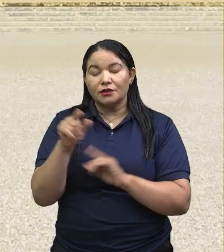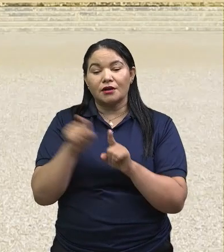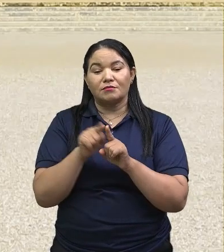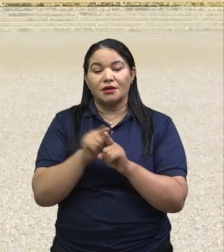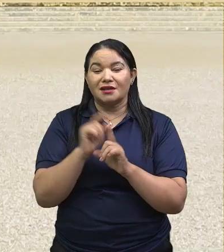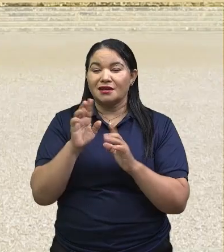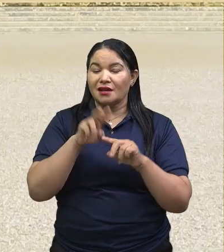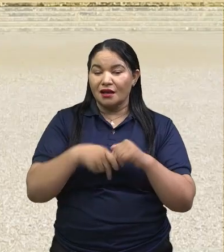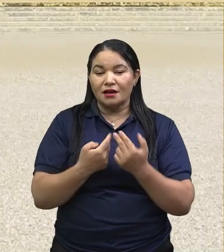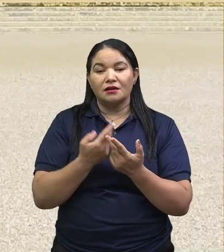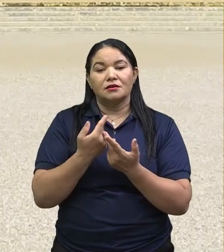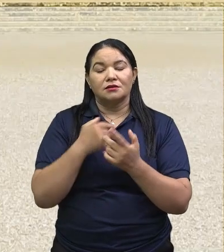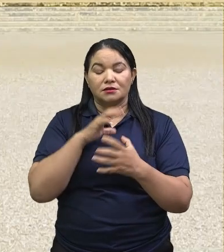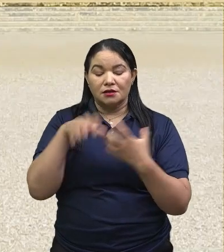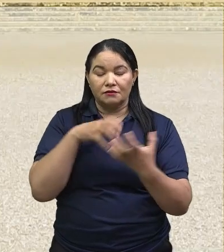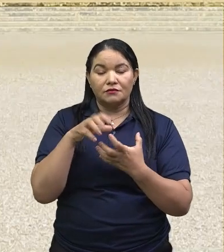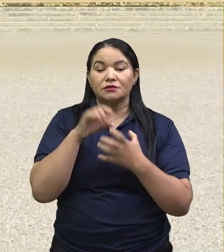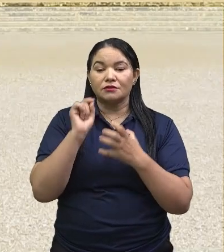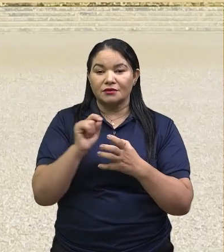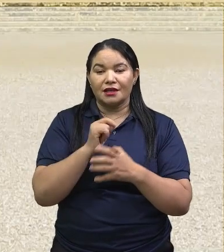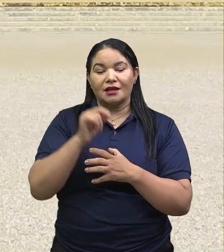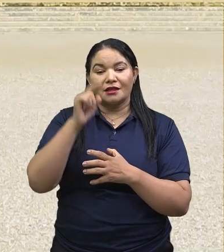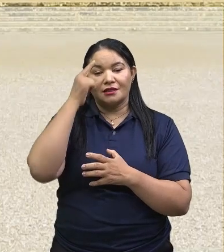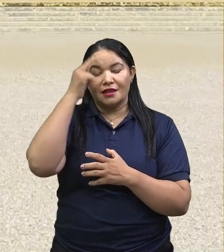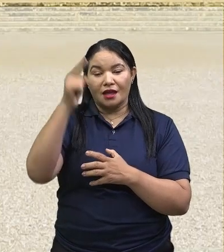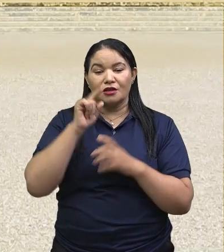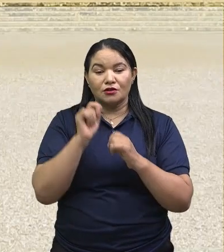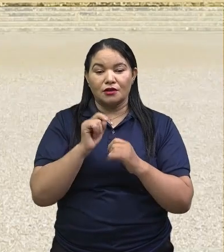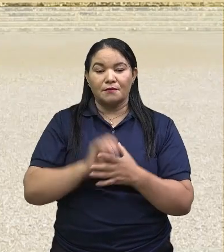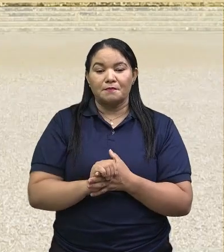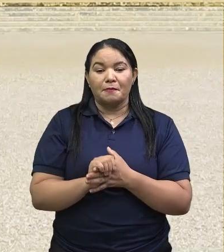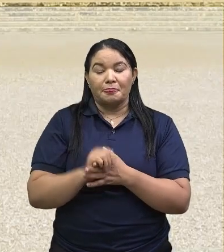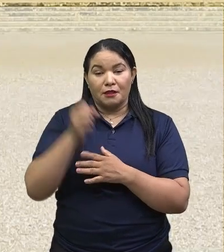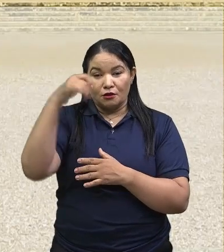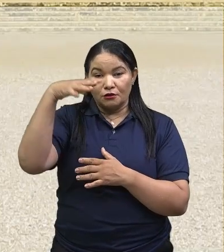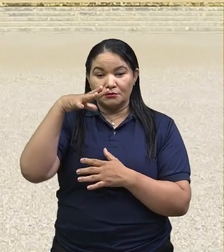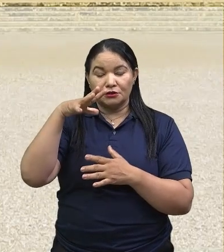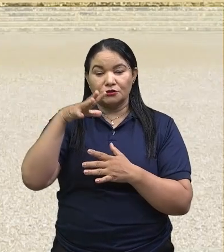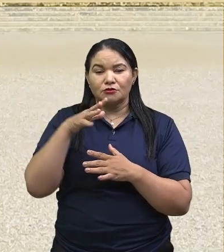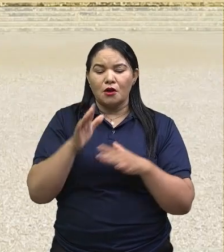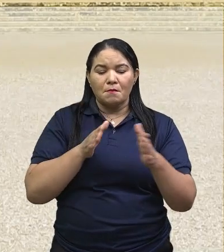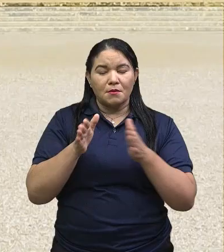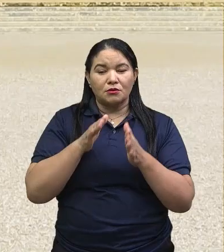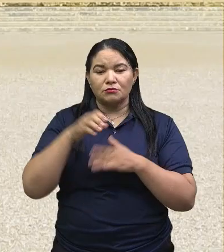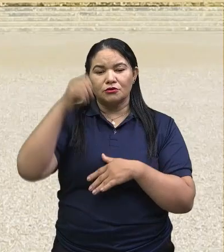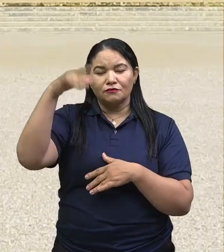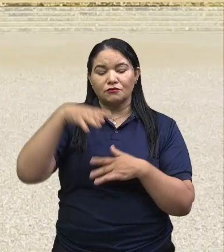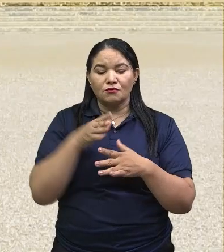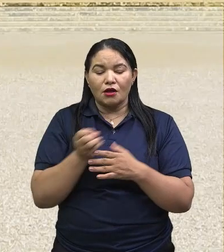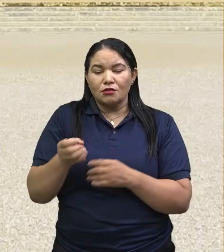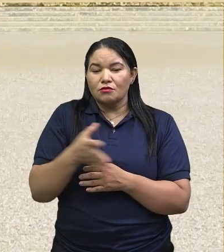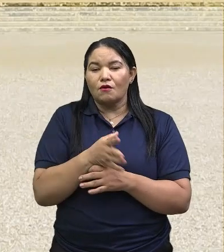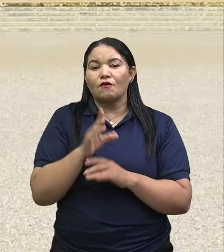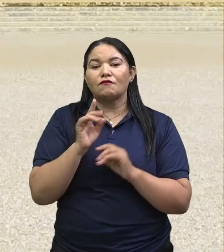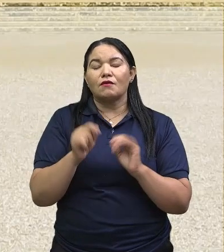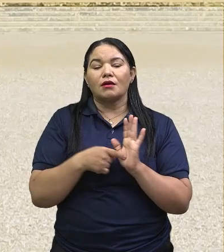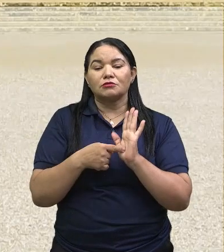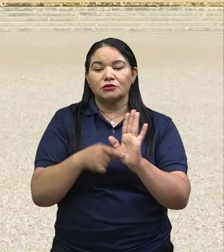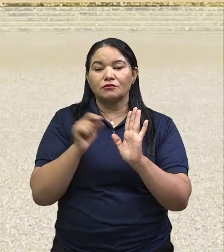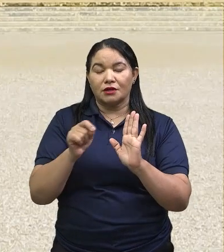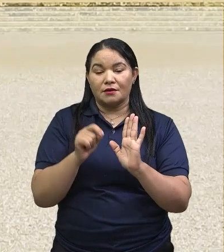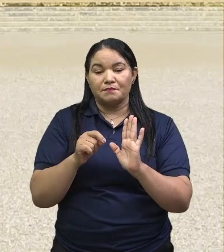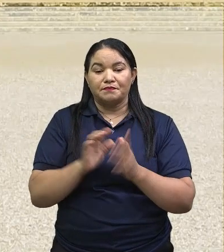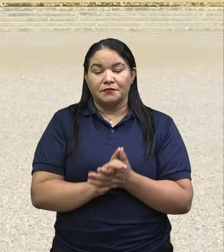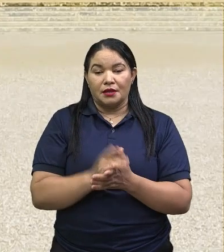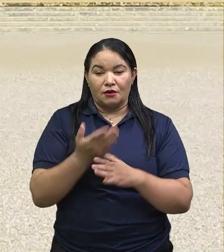eclosão da Revolução é as ideias iluministas, né? O que o iluminismo vai trazer de novo? Ele vai contestar o status